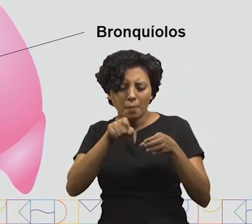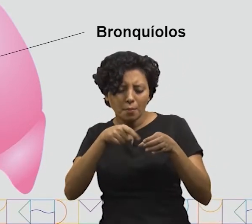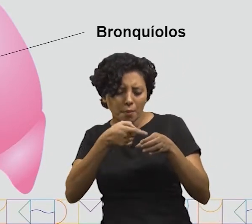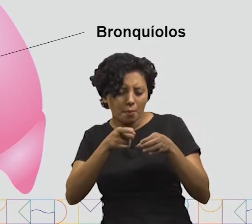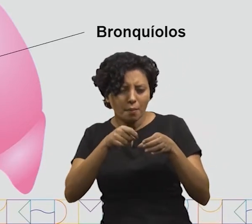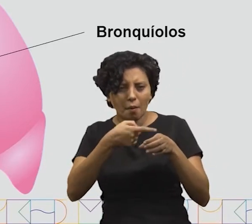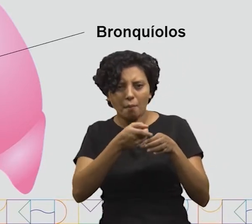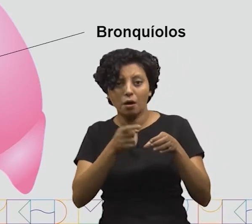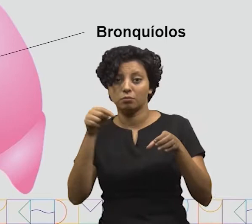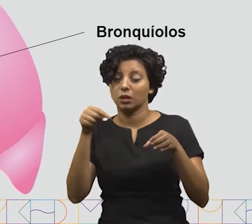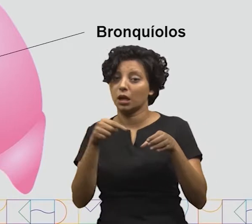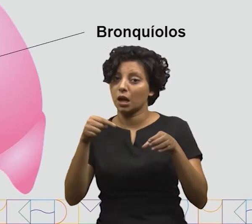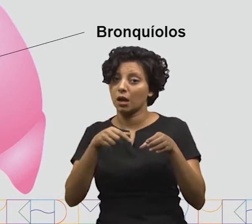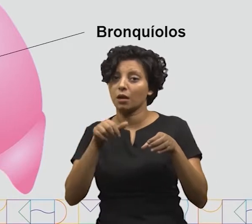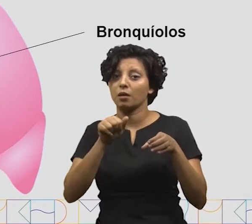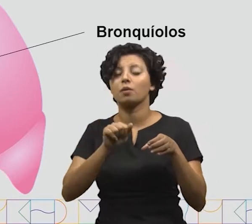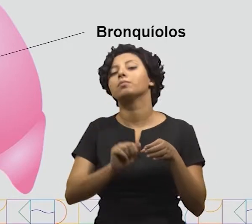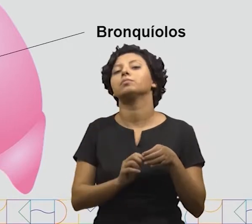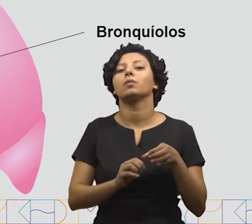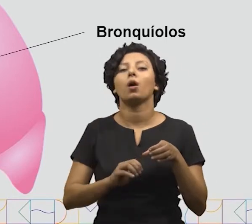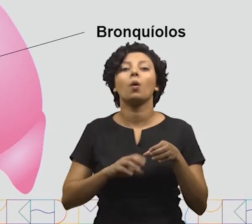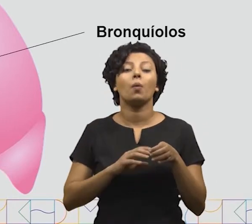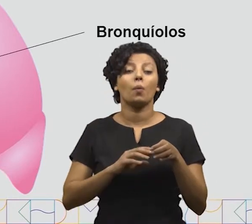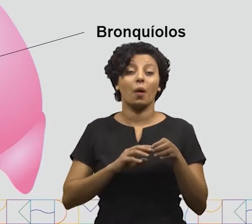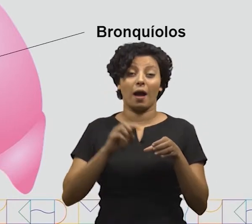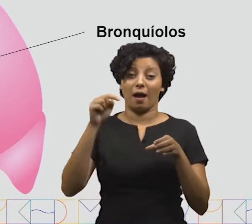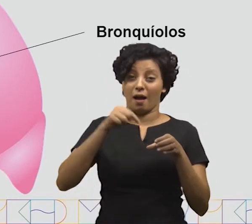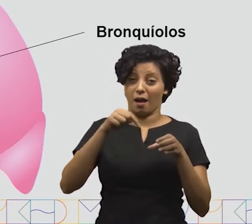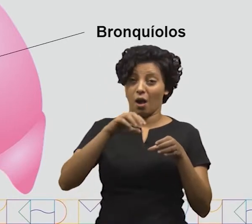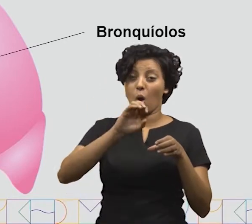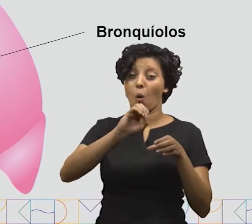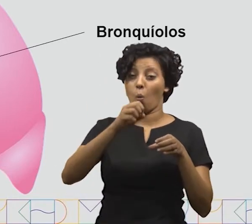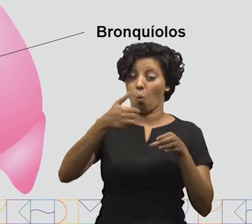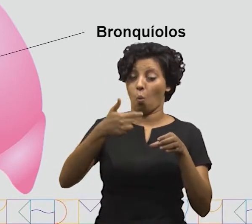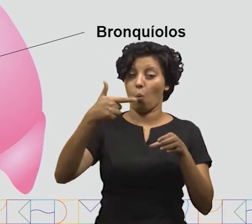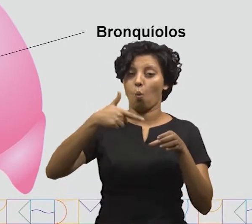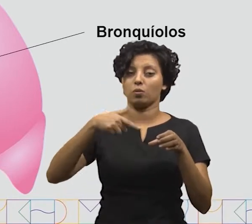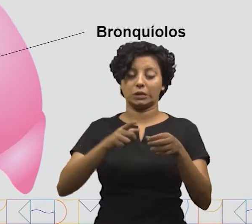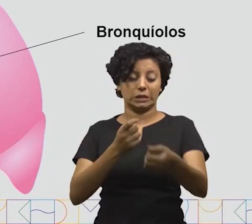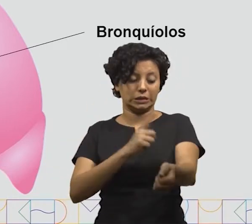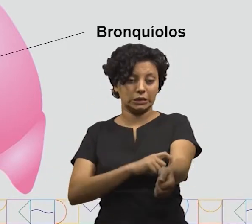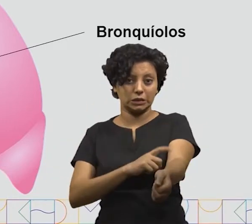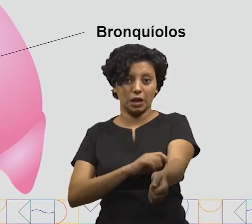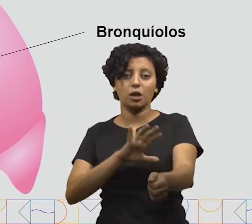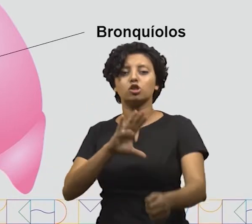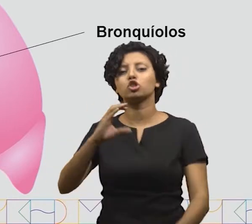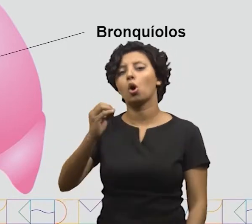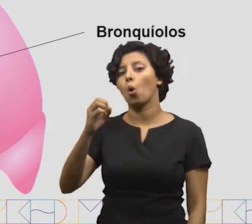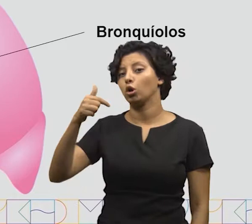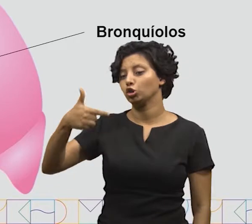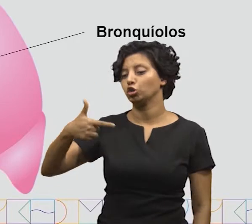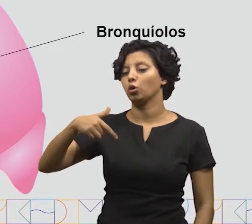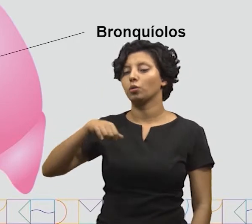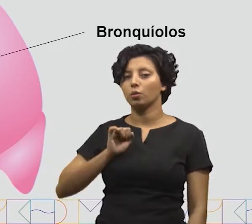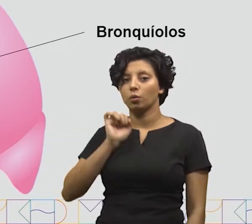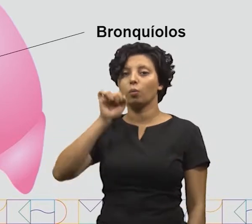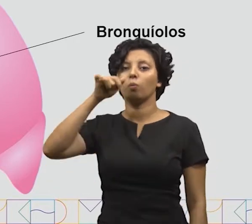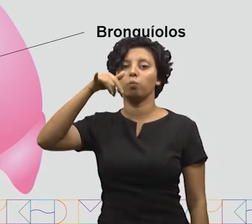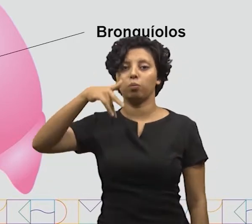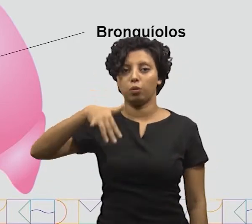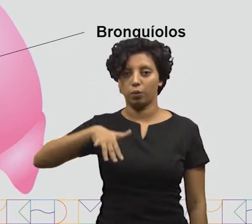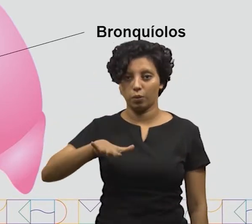nos alvéolos que o gás oxigênio entra no sangue e o gás carbônico sai do sangue para